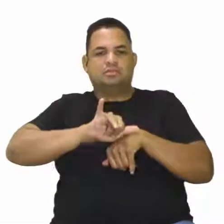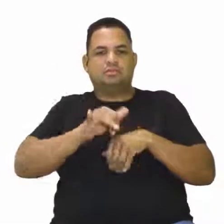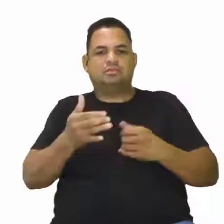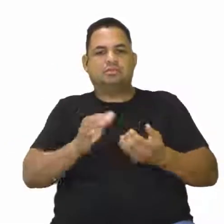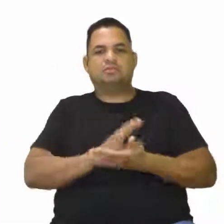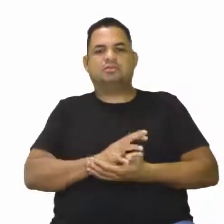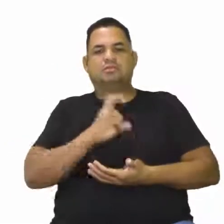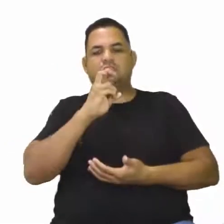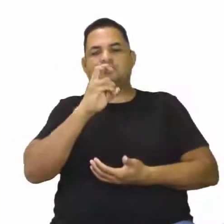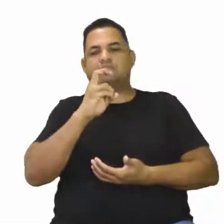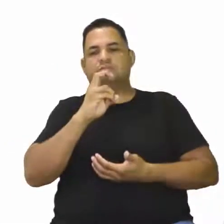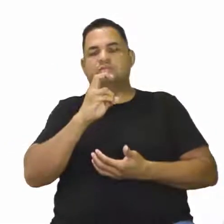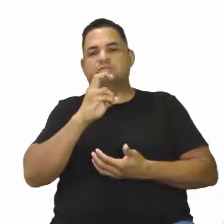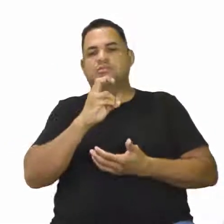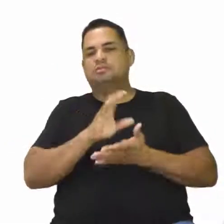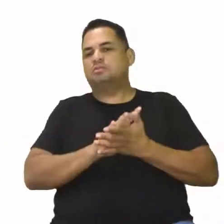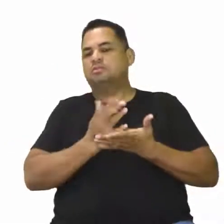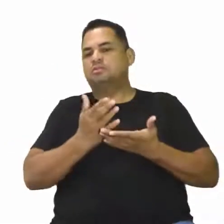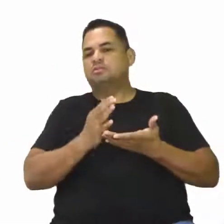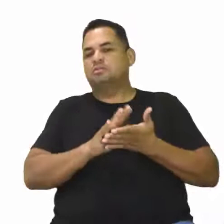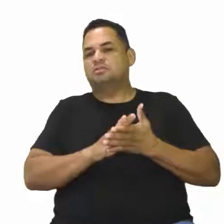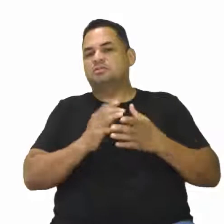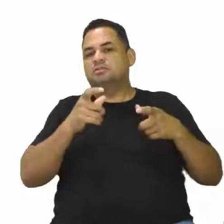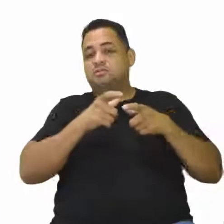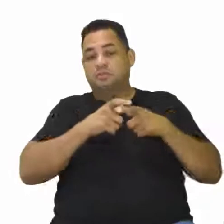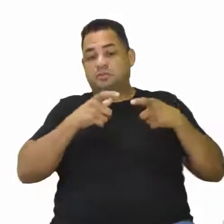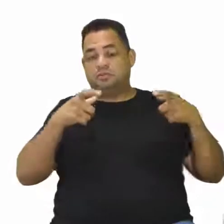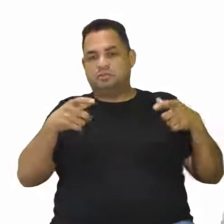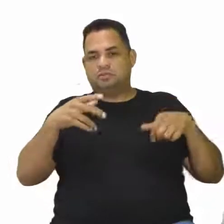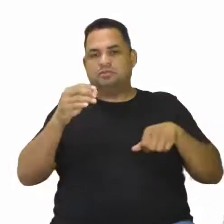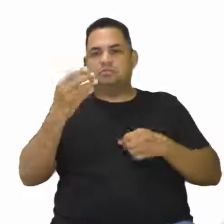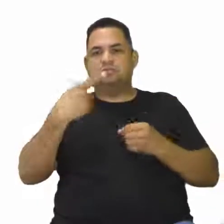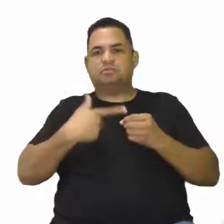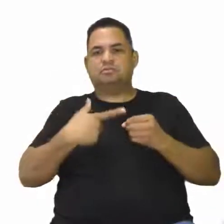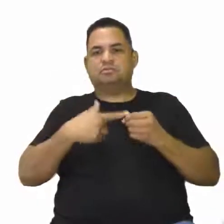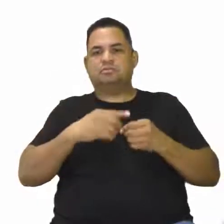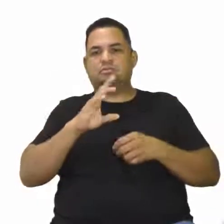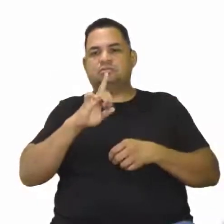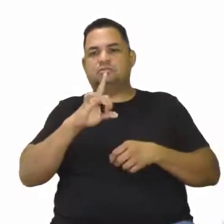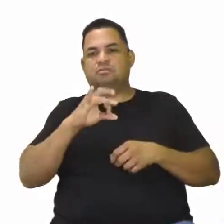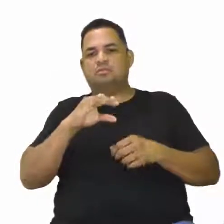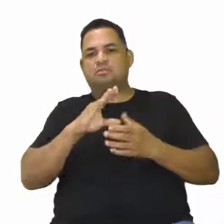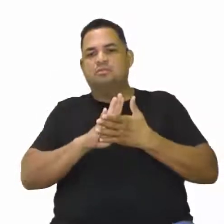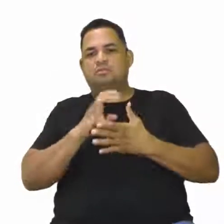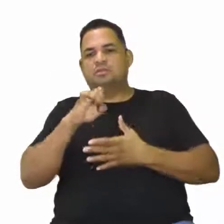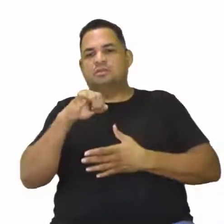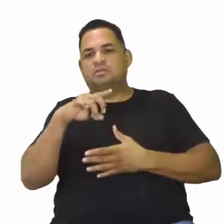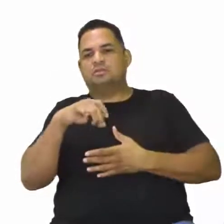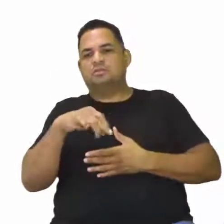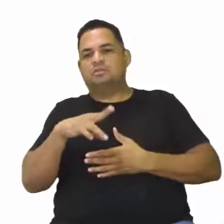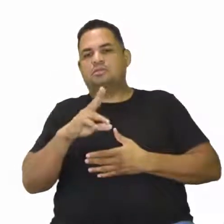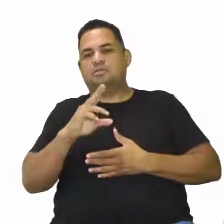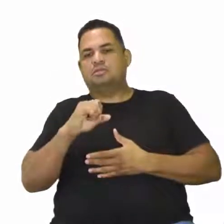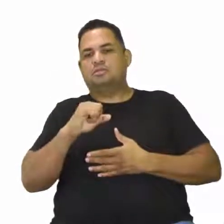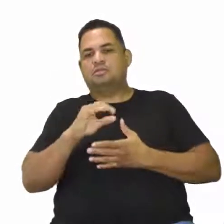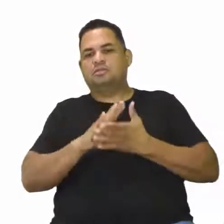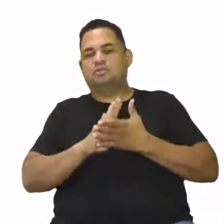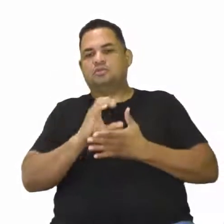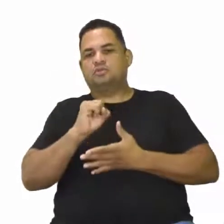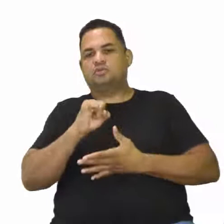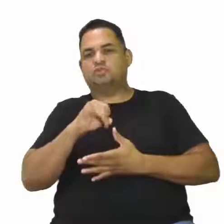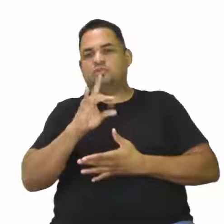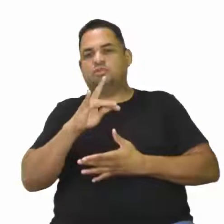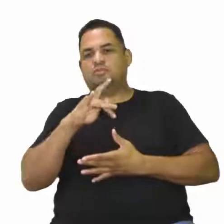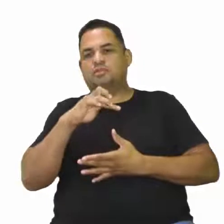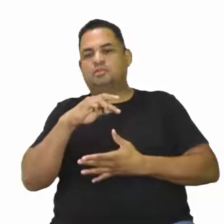capital. E nós temos lá as 5 maiores cidades, que são São Salvador, Santa Ana,